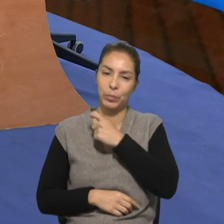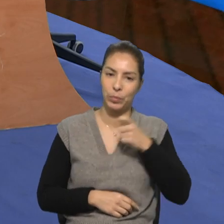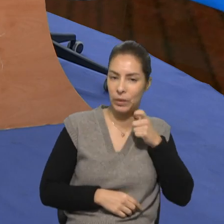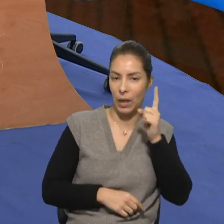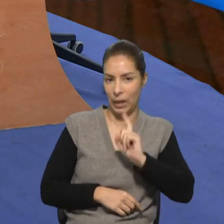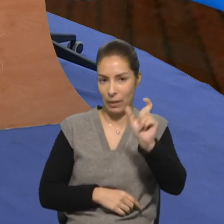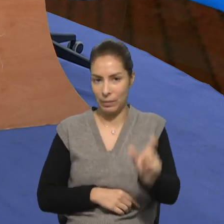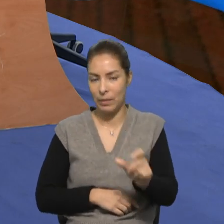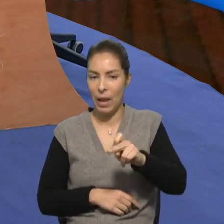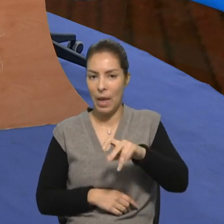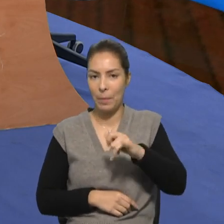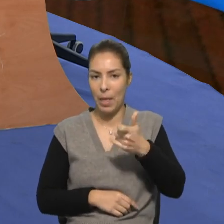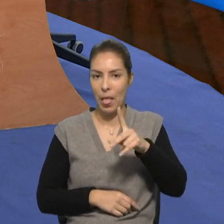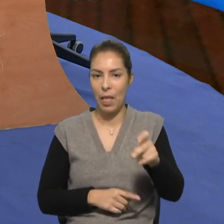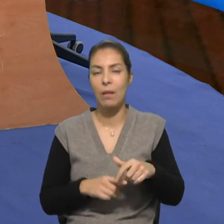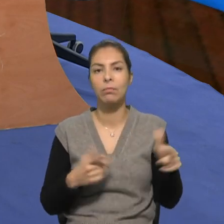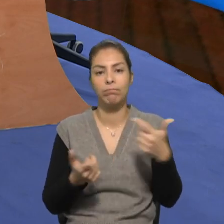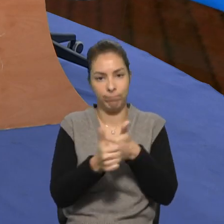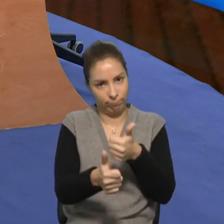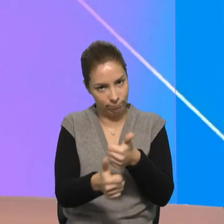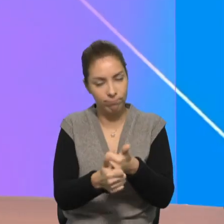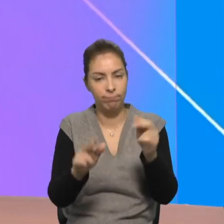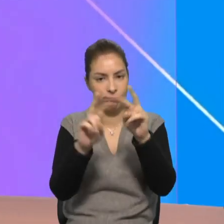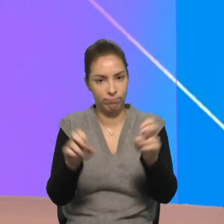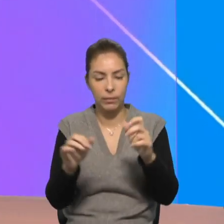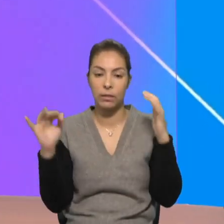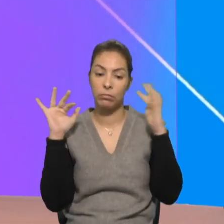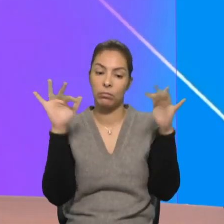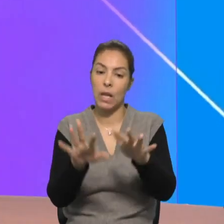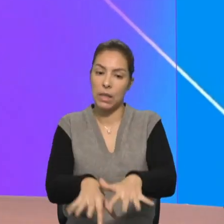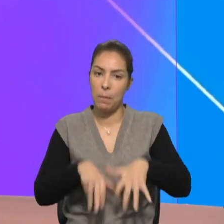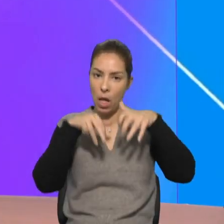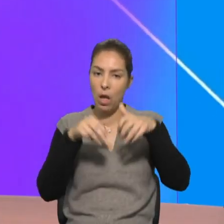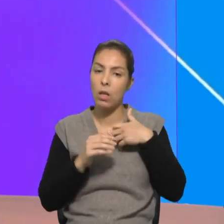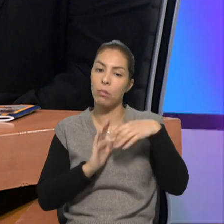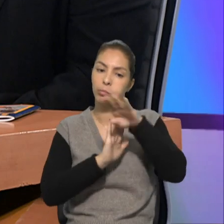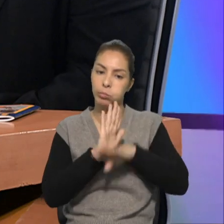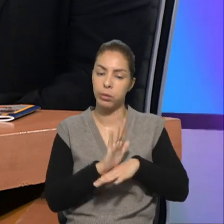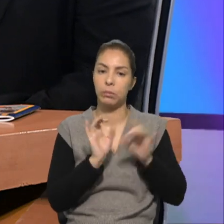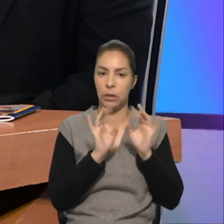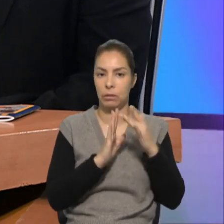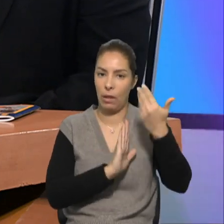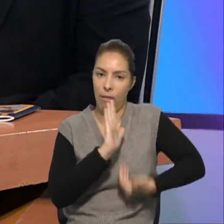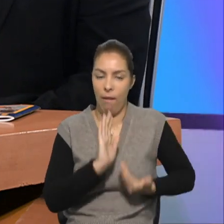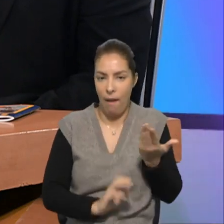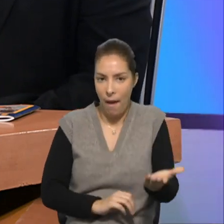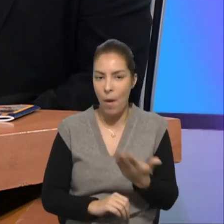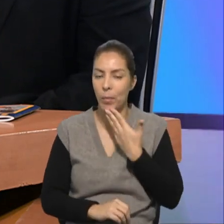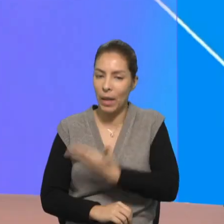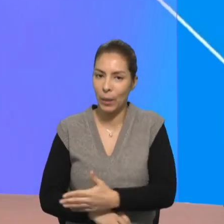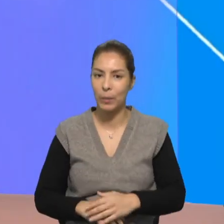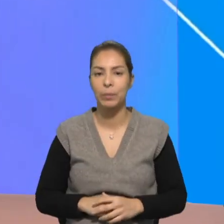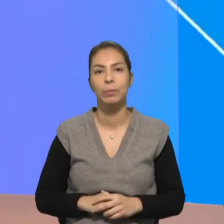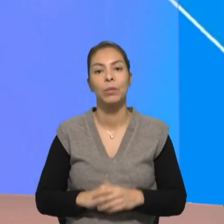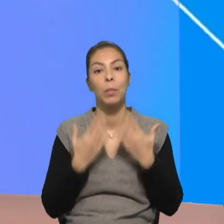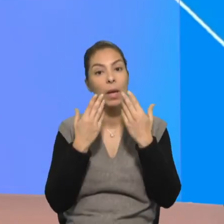estado connosco. Acompanharemos, claro, esta Assembleia também a partir do portal de informação da Agência Eclésia. Obrigada. Muito obrigado.